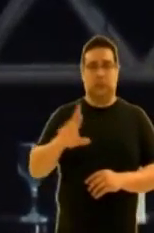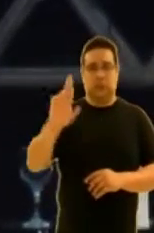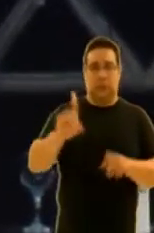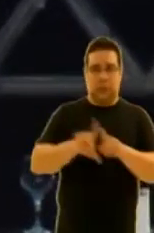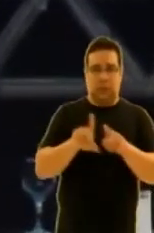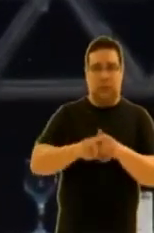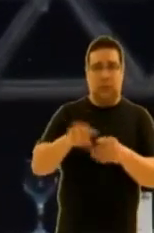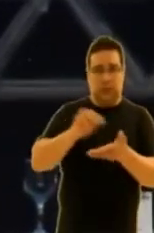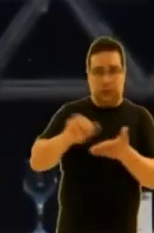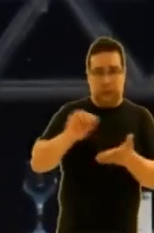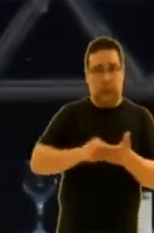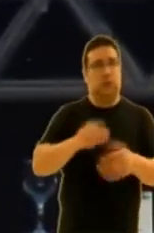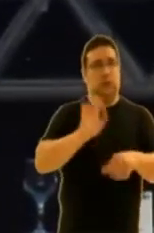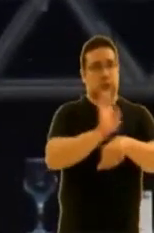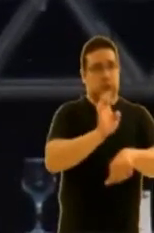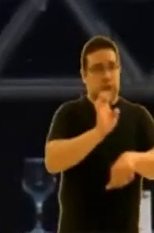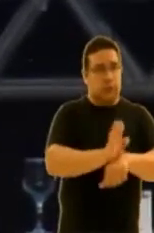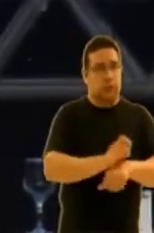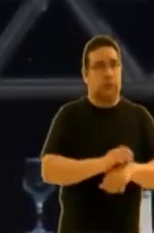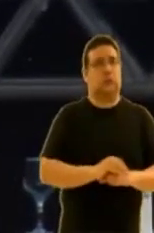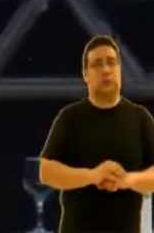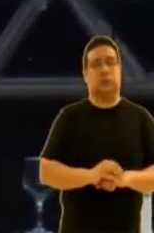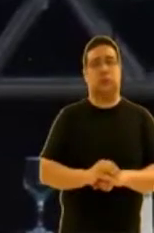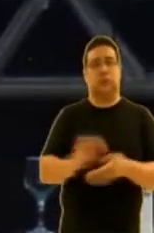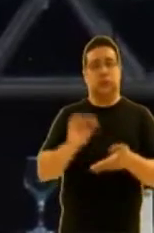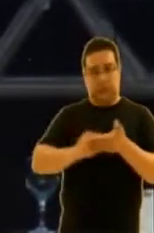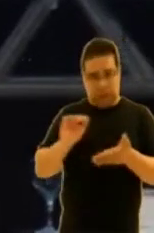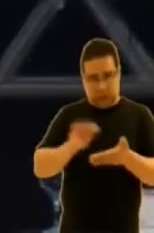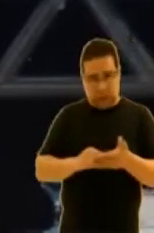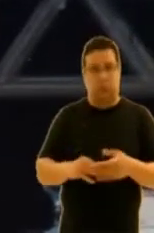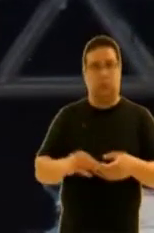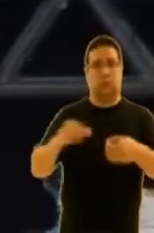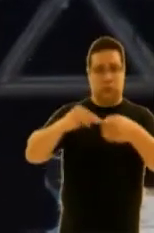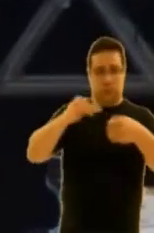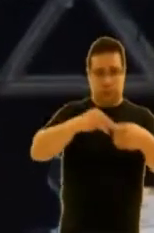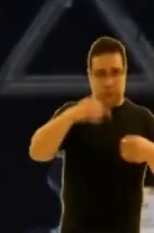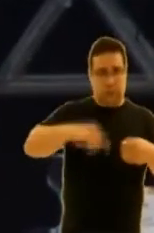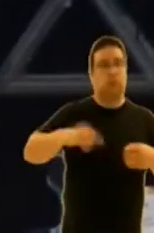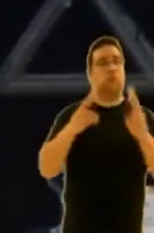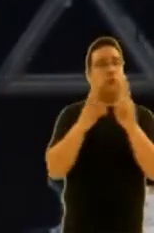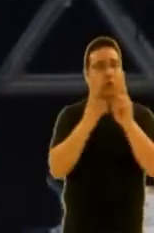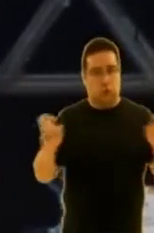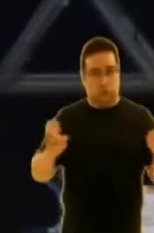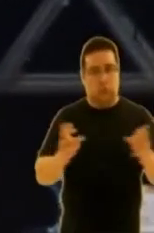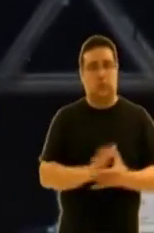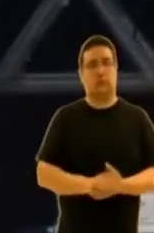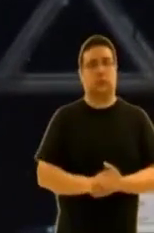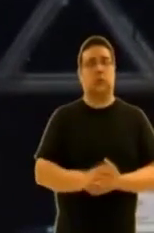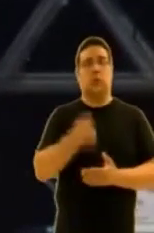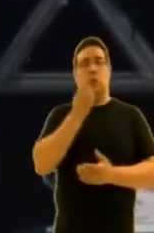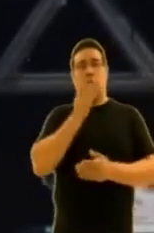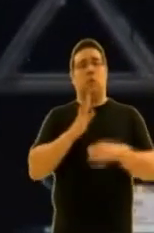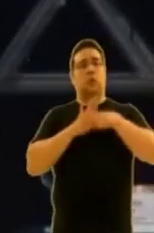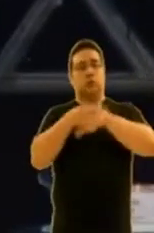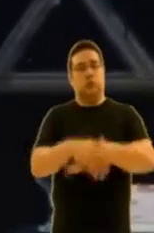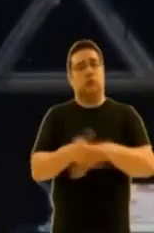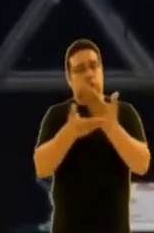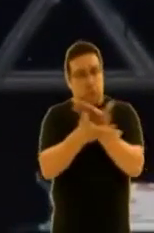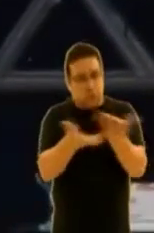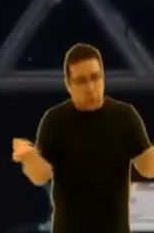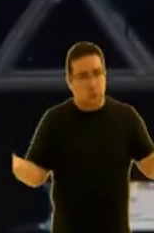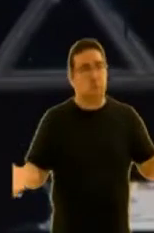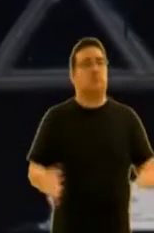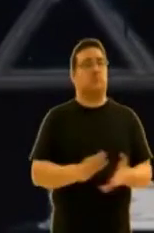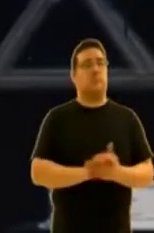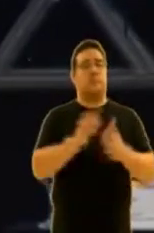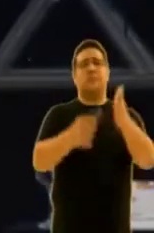secretário de Estado, secretário municipal de educação aqui de Florianópolis. Boa noite a todos vocês. Eu